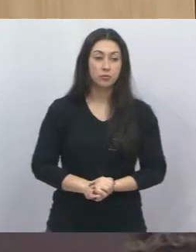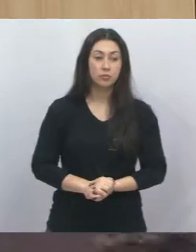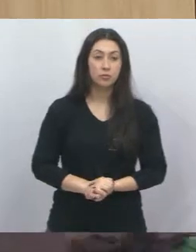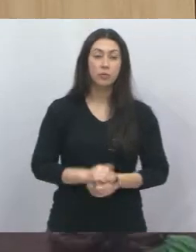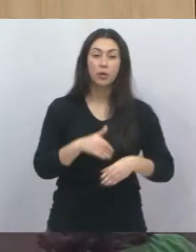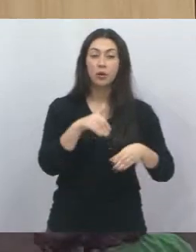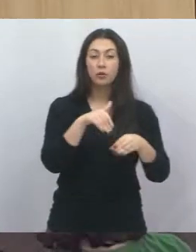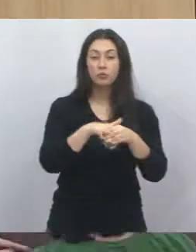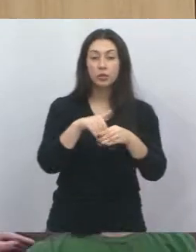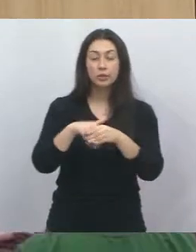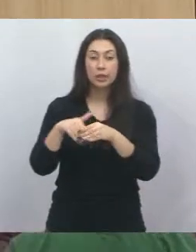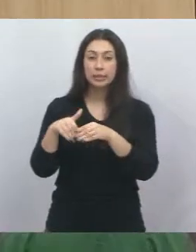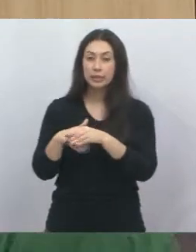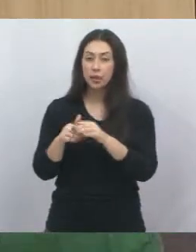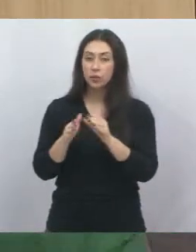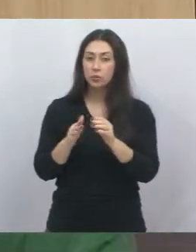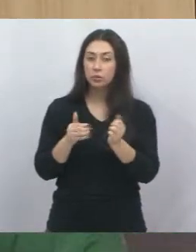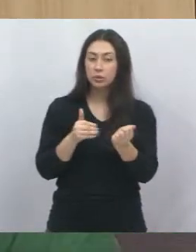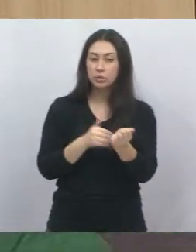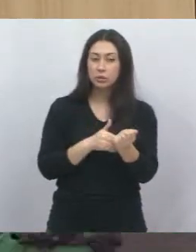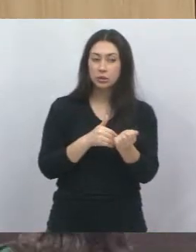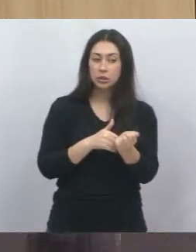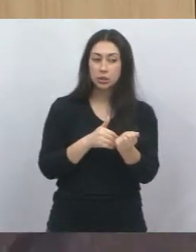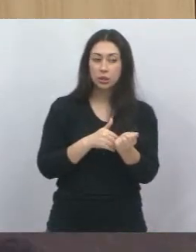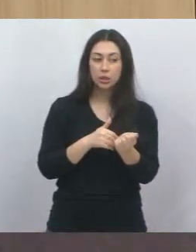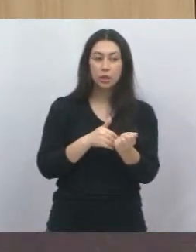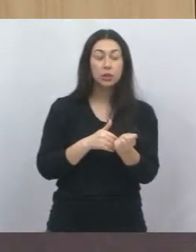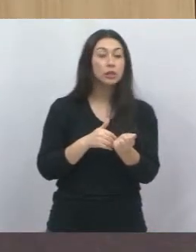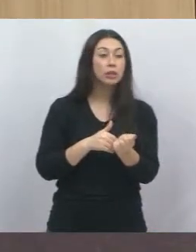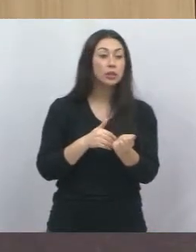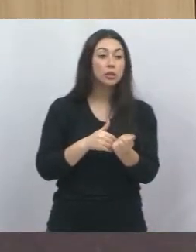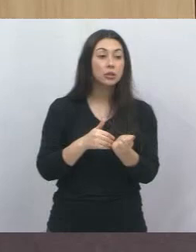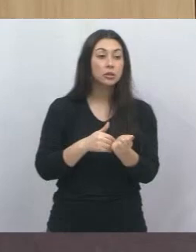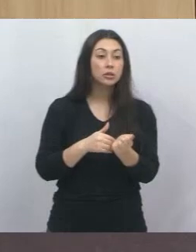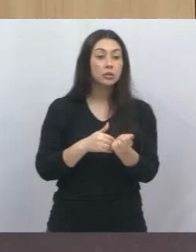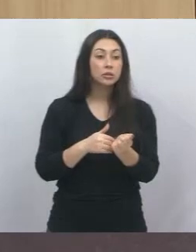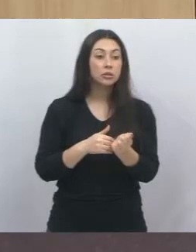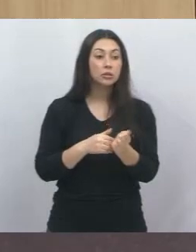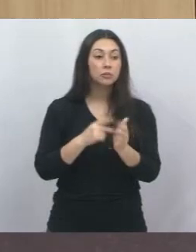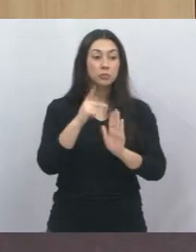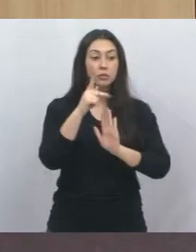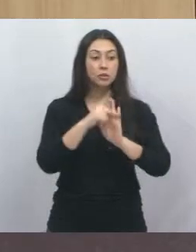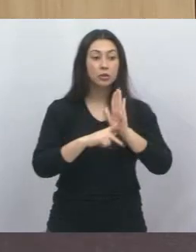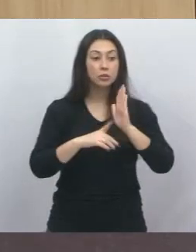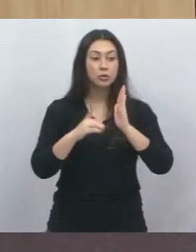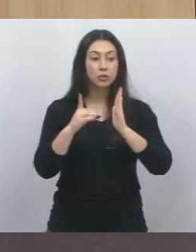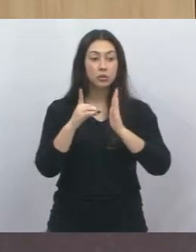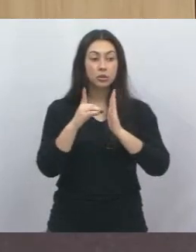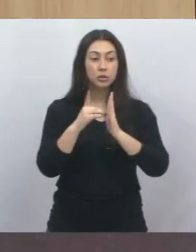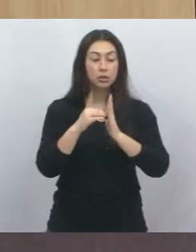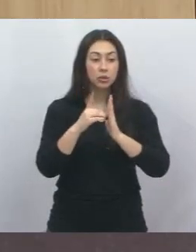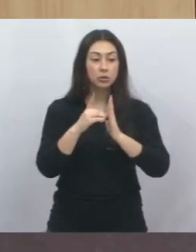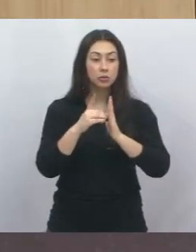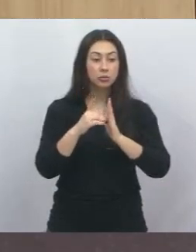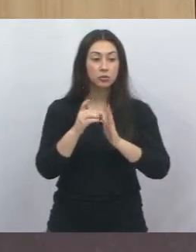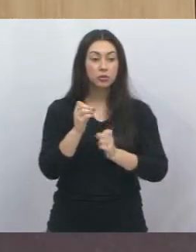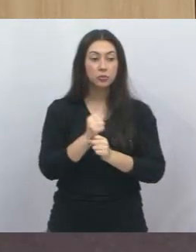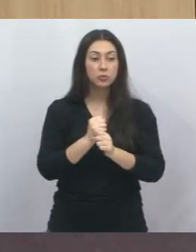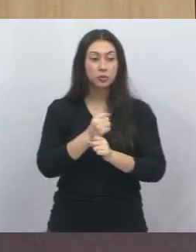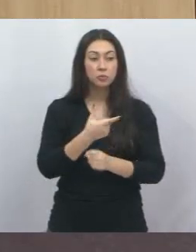Votação única, secreta, votação secreta do PDL número